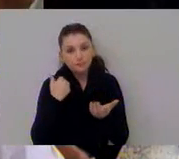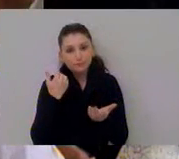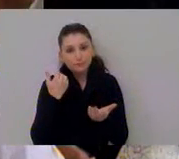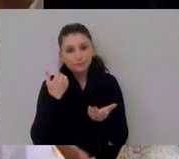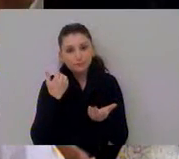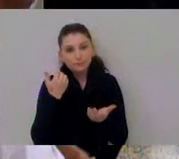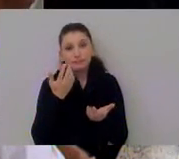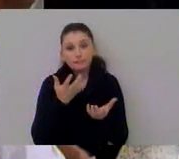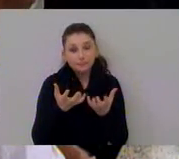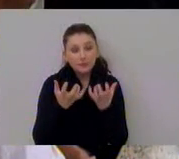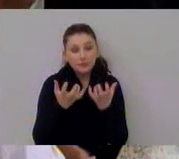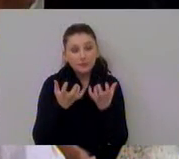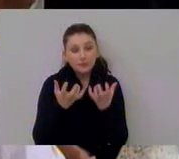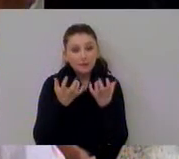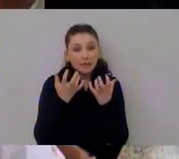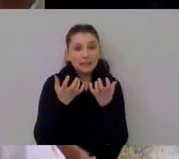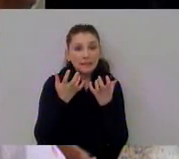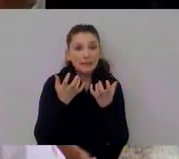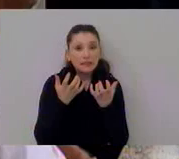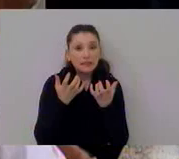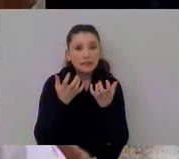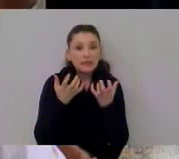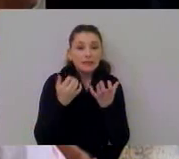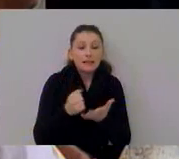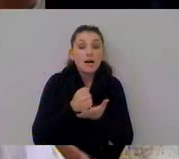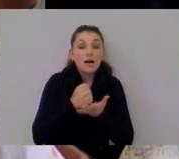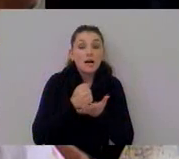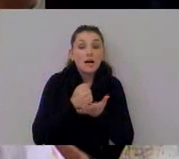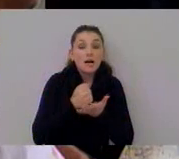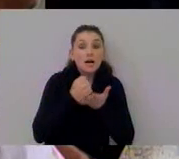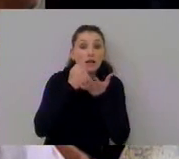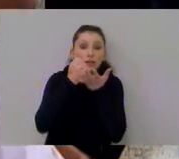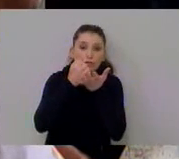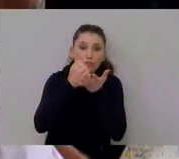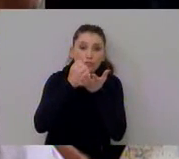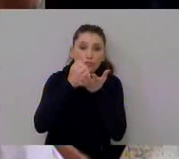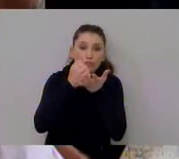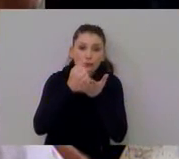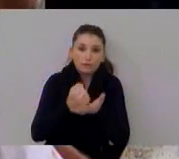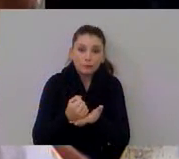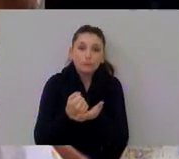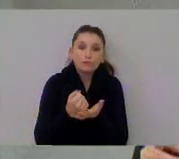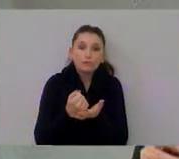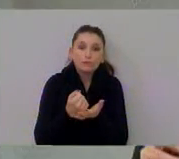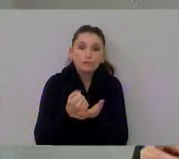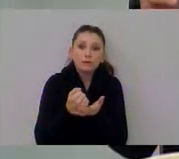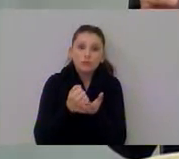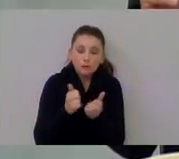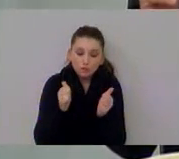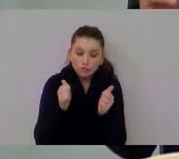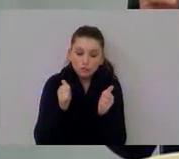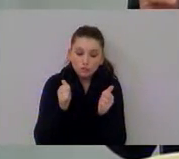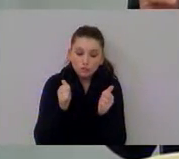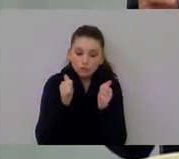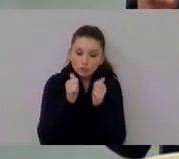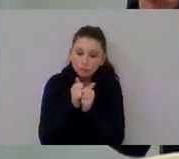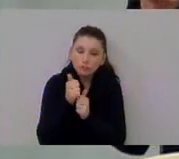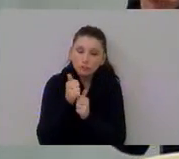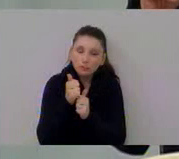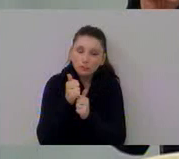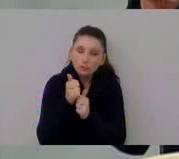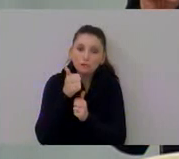que junto com os 17 vereadores,